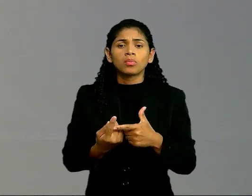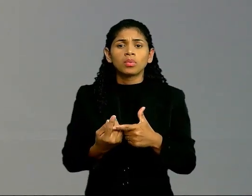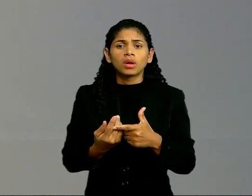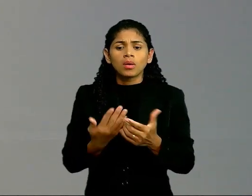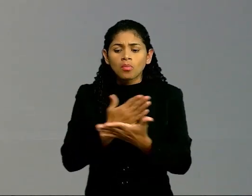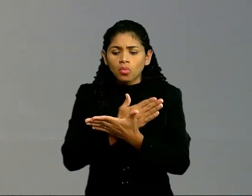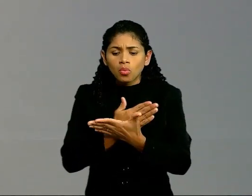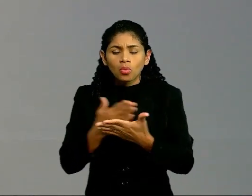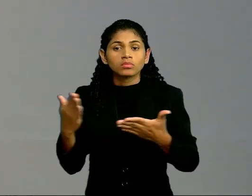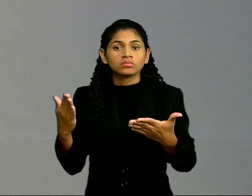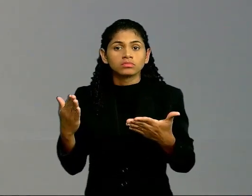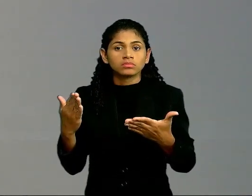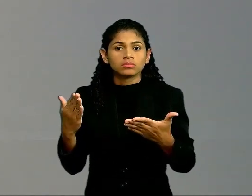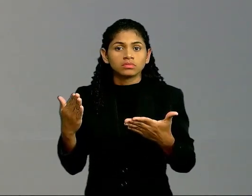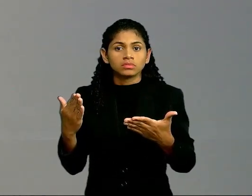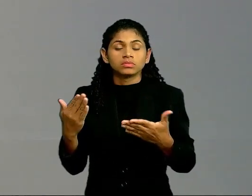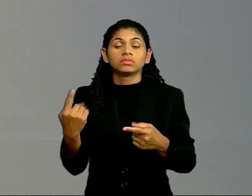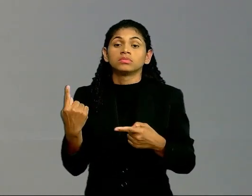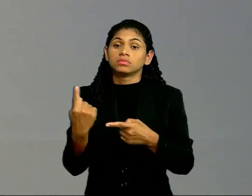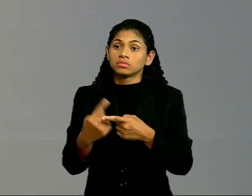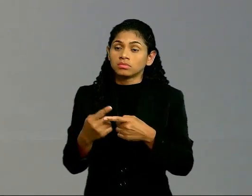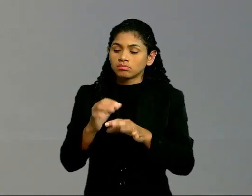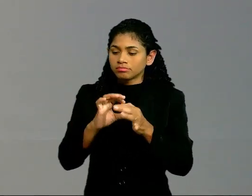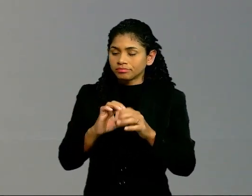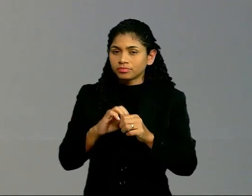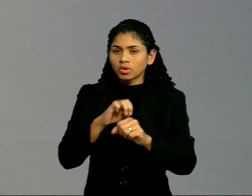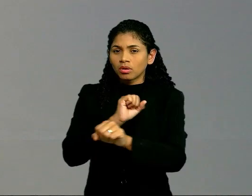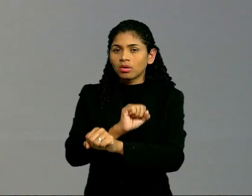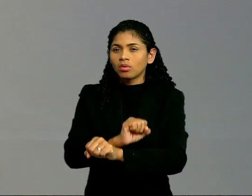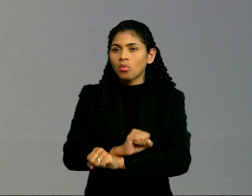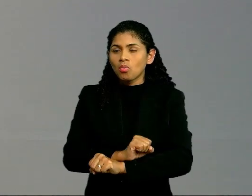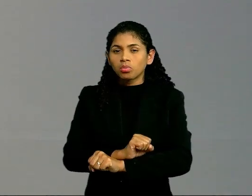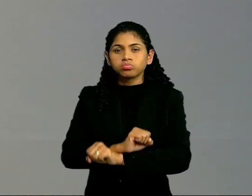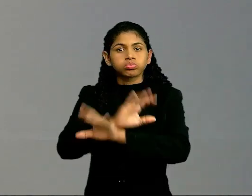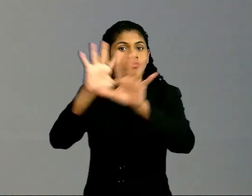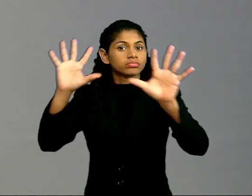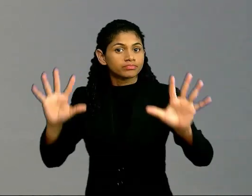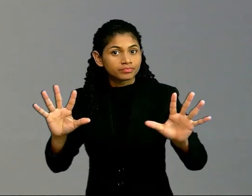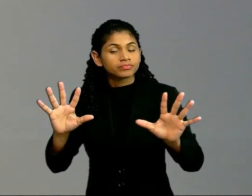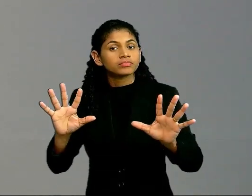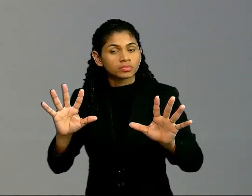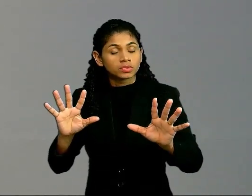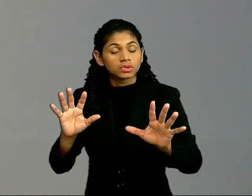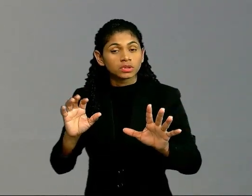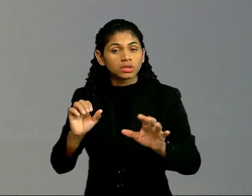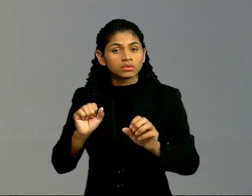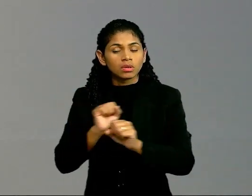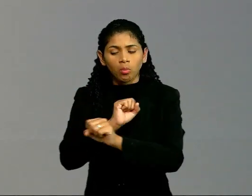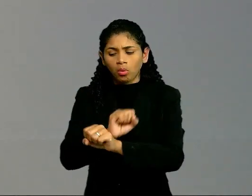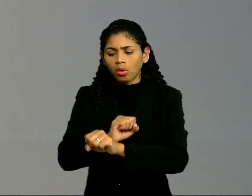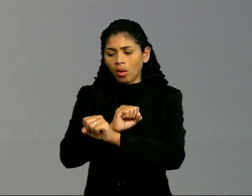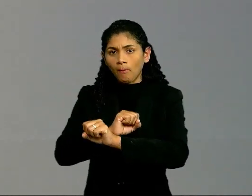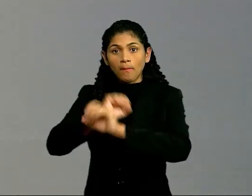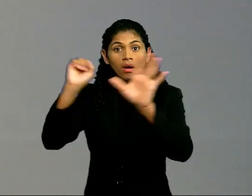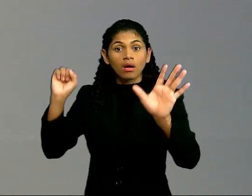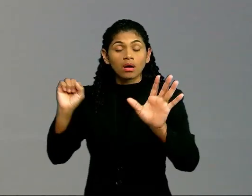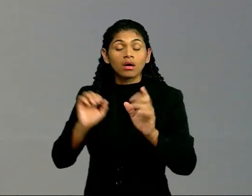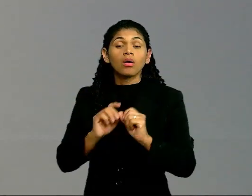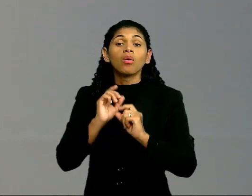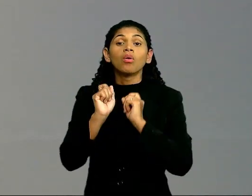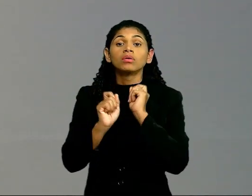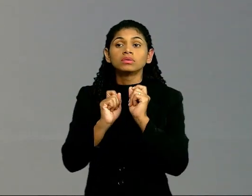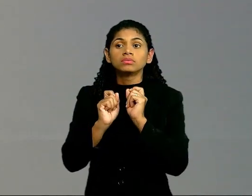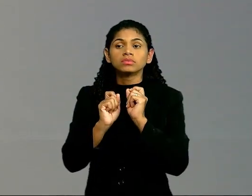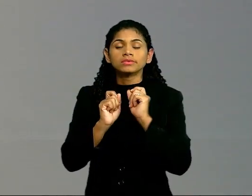tem um processo de libertação ali dos escravos, eles vão para as favelas, vão para os morros e ali se formam